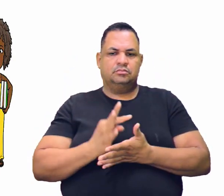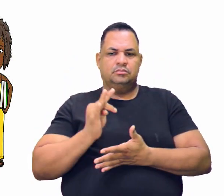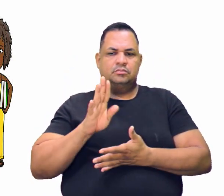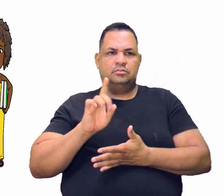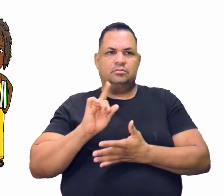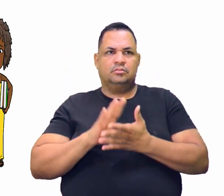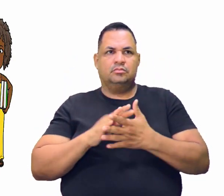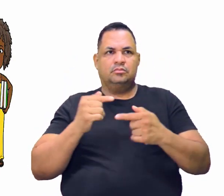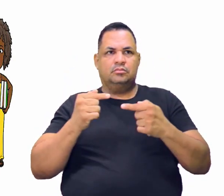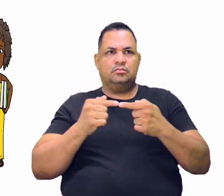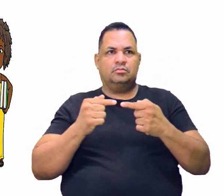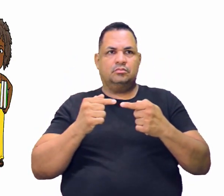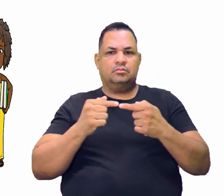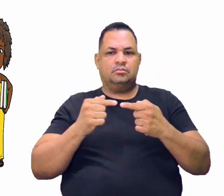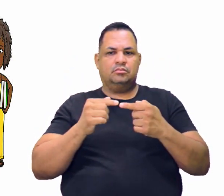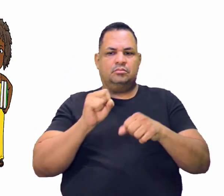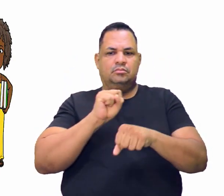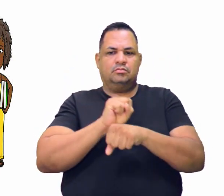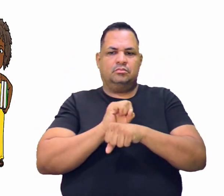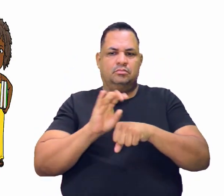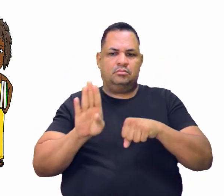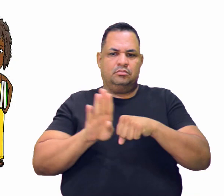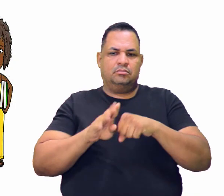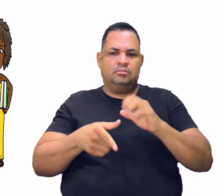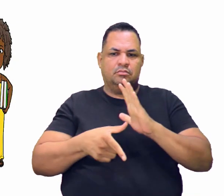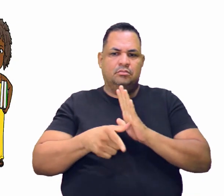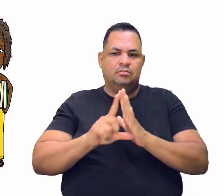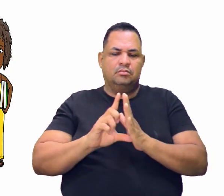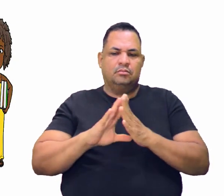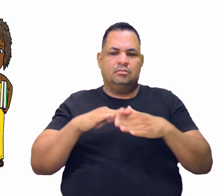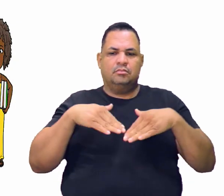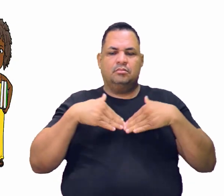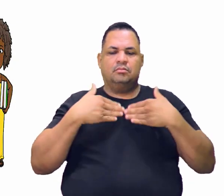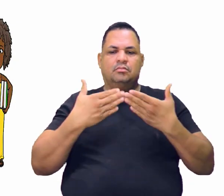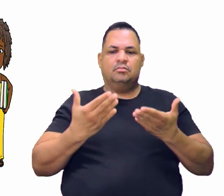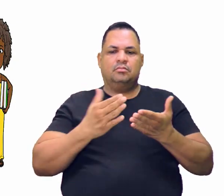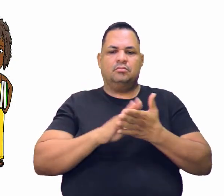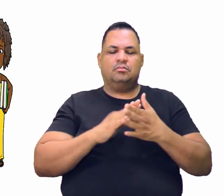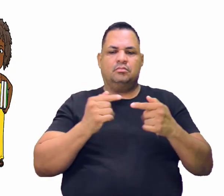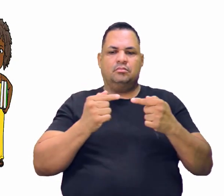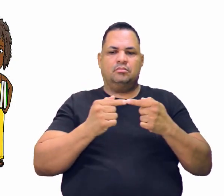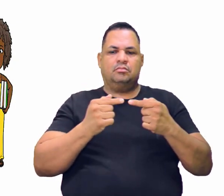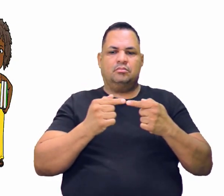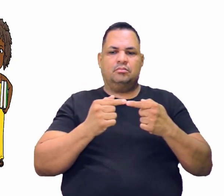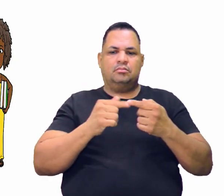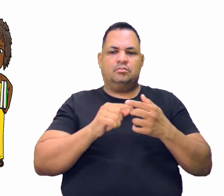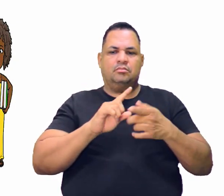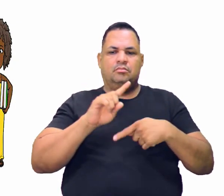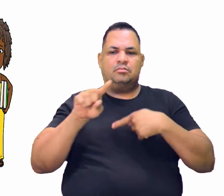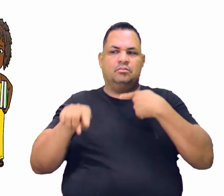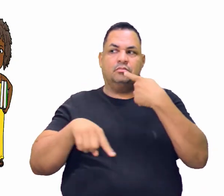concorda com o substantivo anterior e o qual concorda com o posterior.